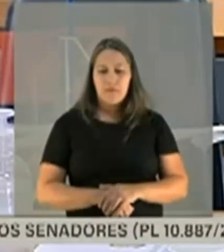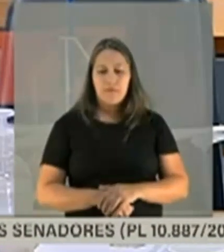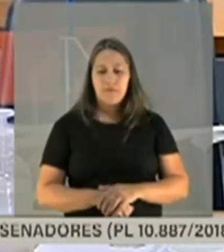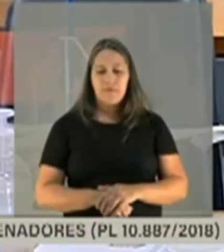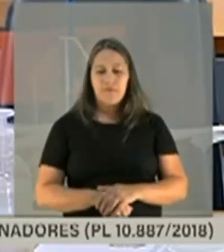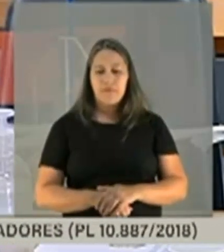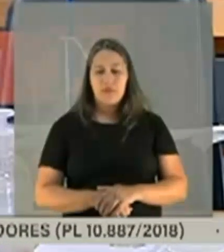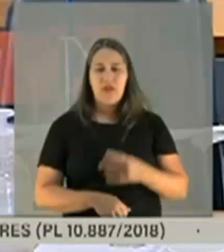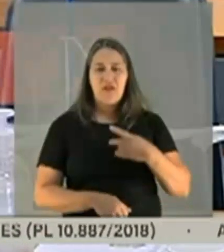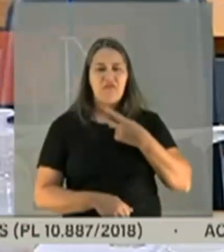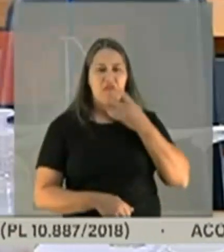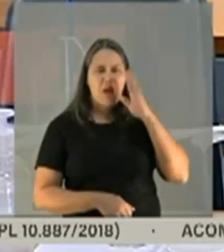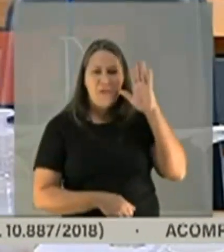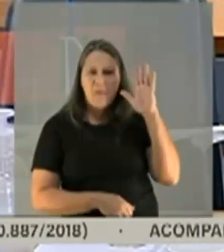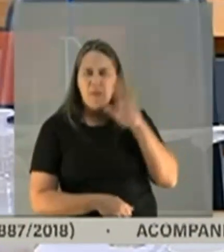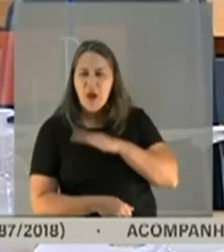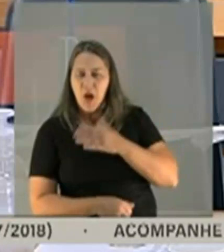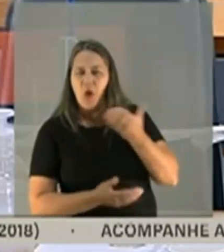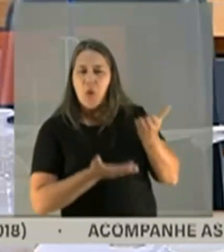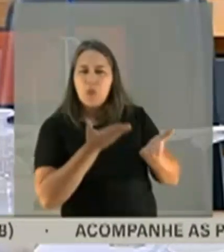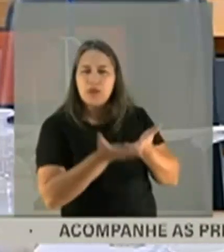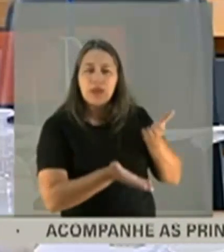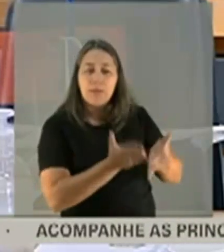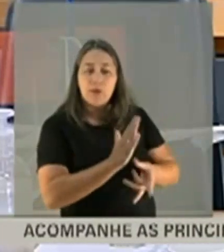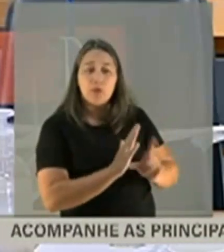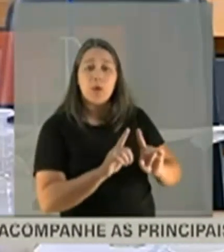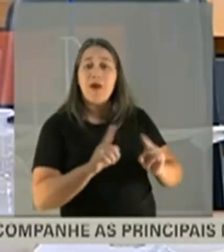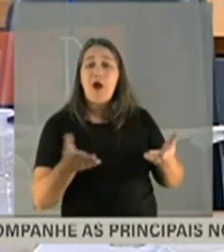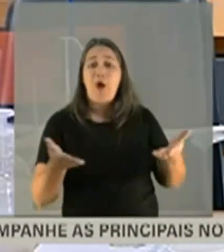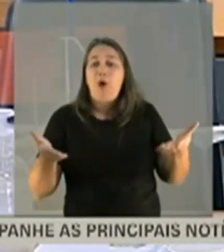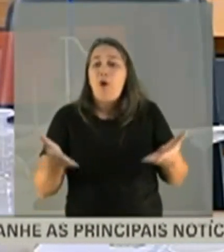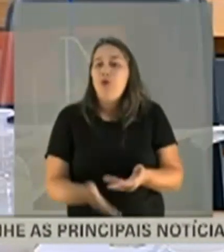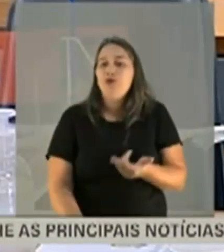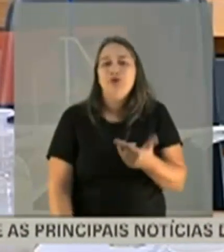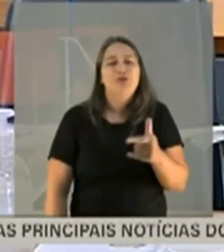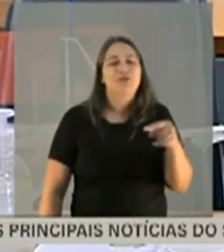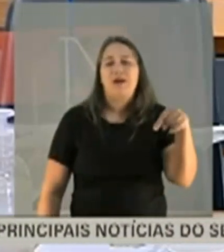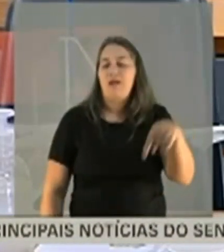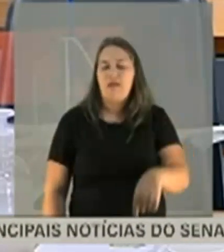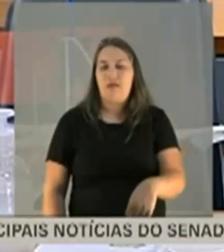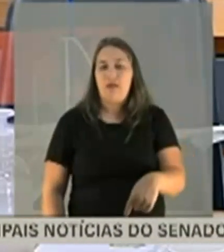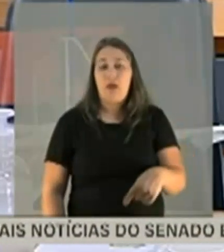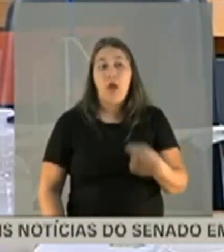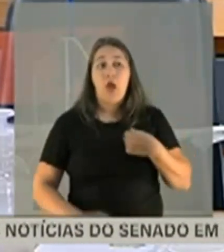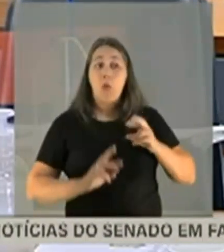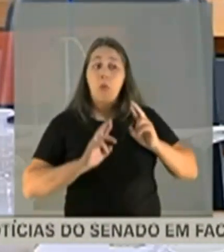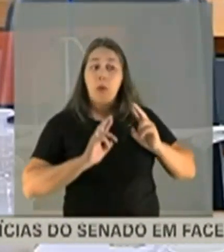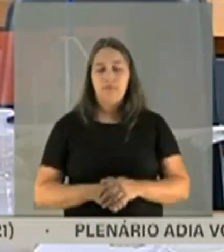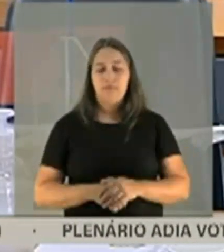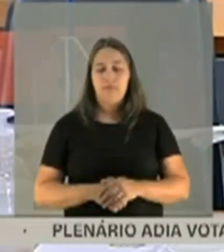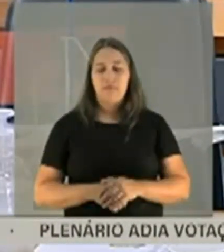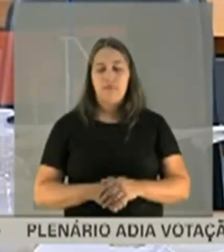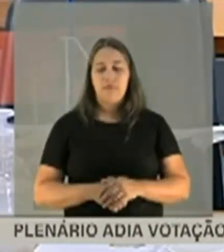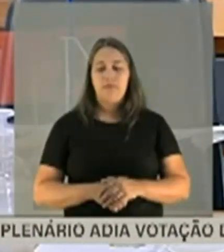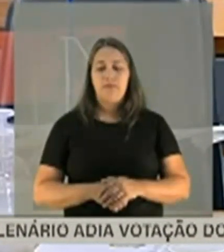que demonizam o tratamento precoce, que hoje não estão aqui, espero que participem, nem que seja de forma virtual.